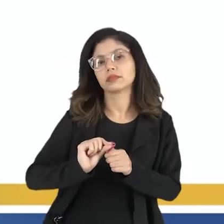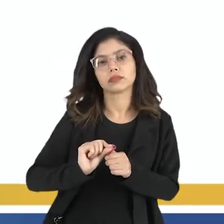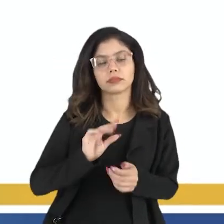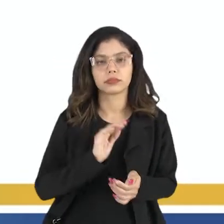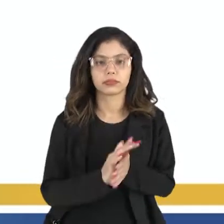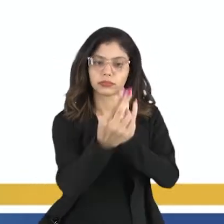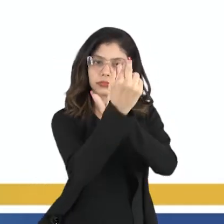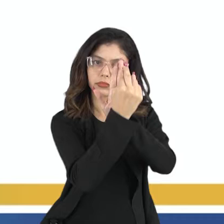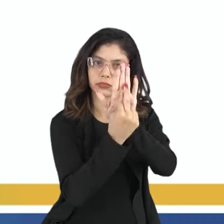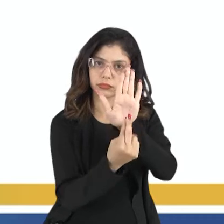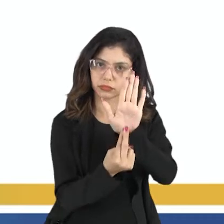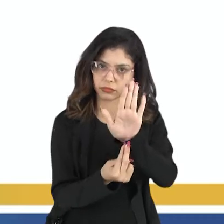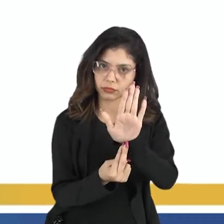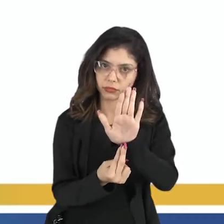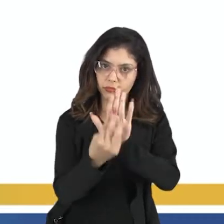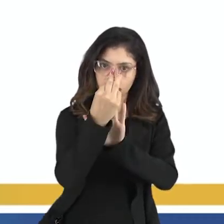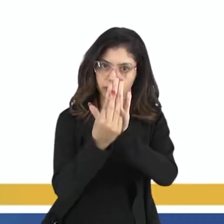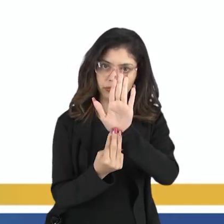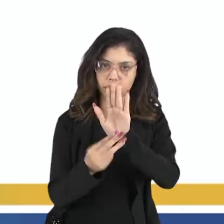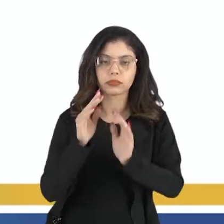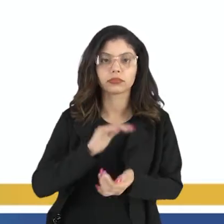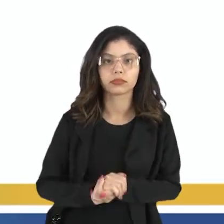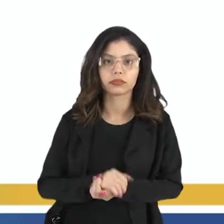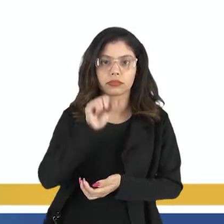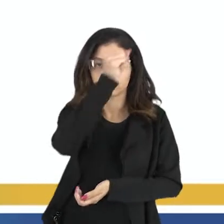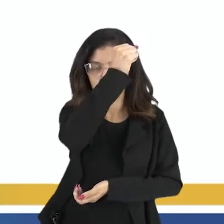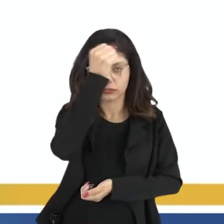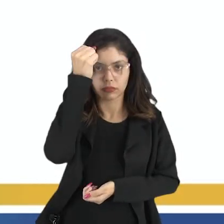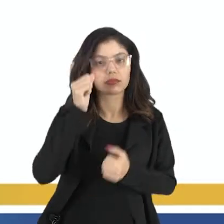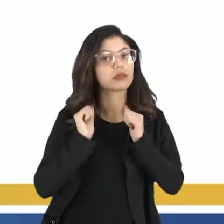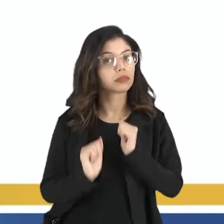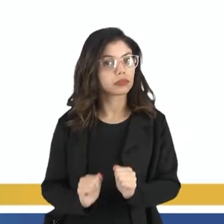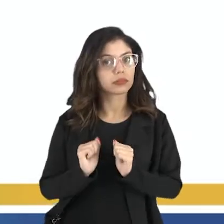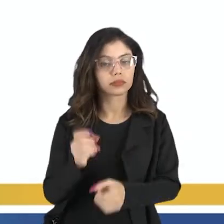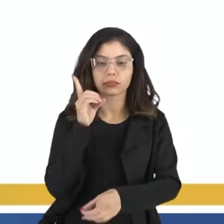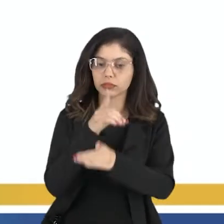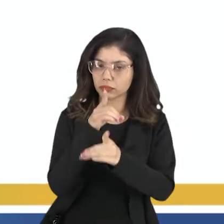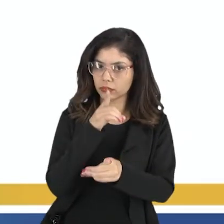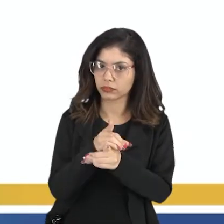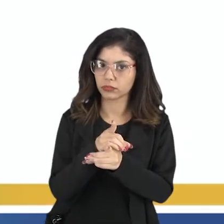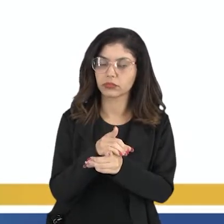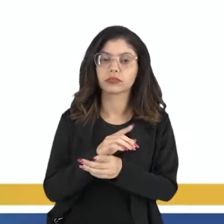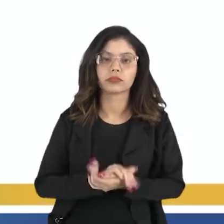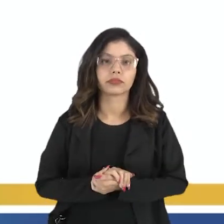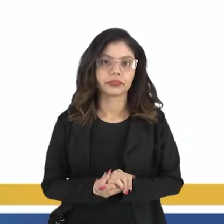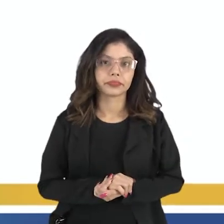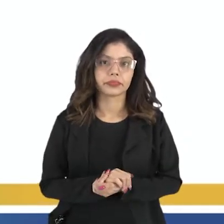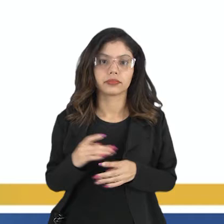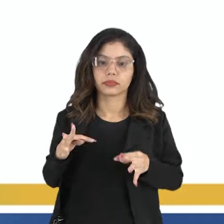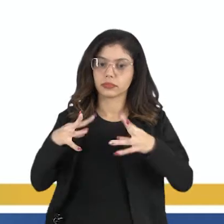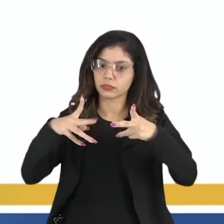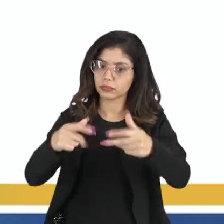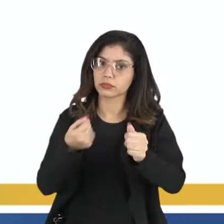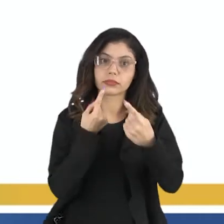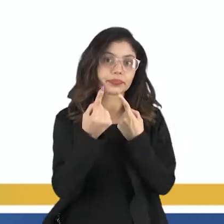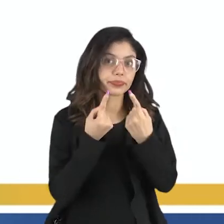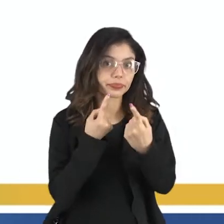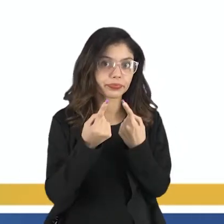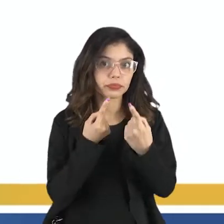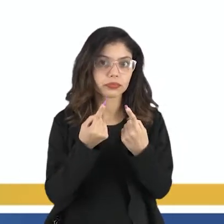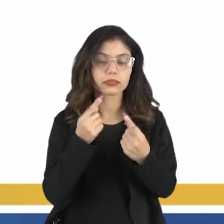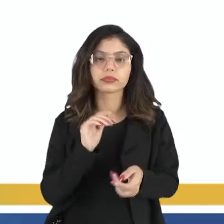As Regras do Método Sociológico, onde nós podemos identificar, digamos assim, toda a